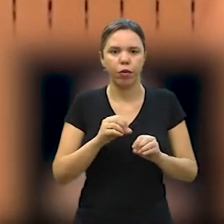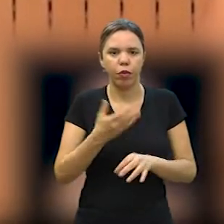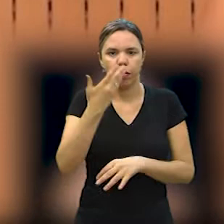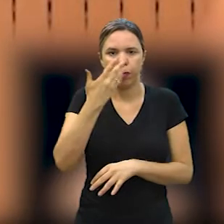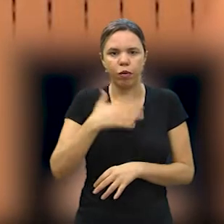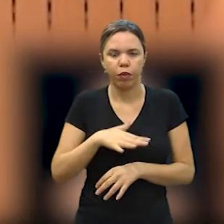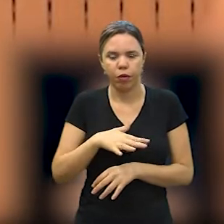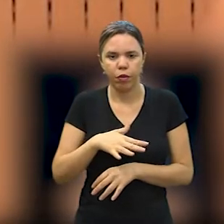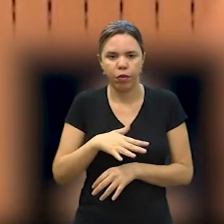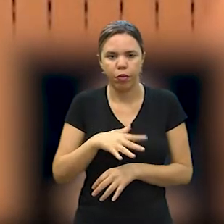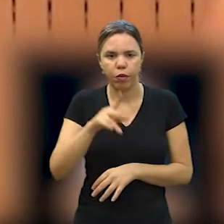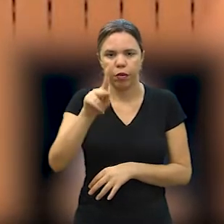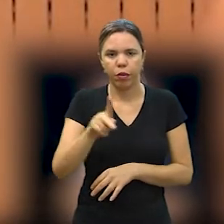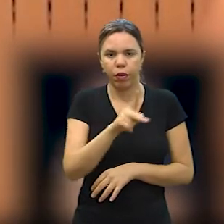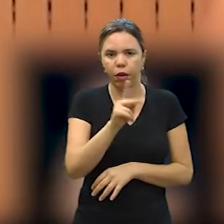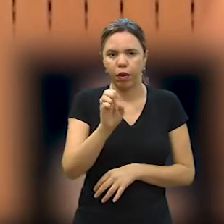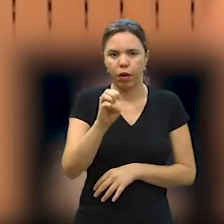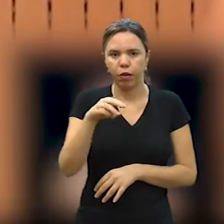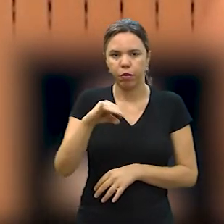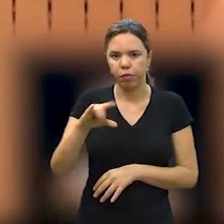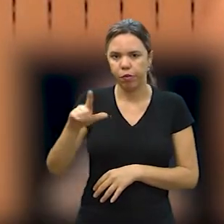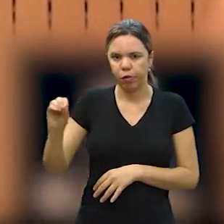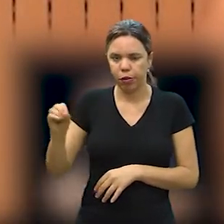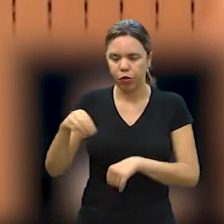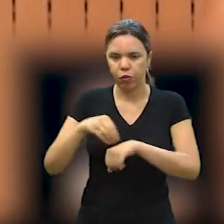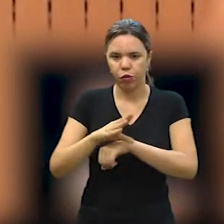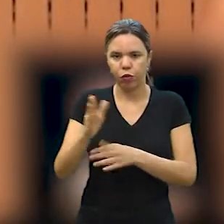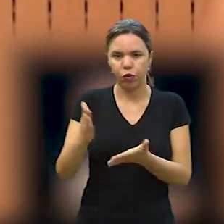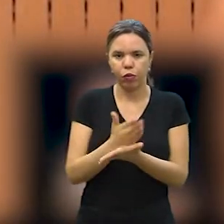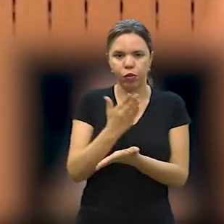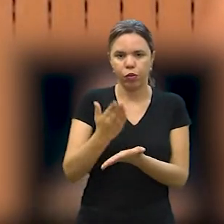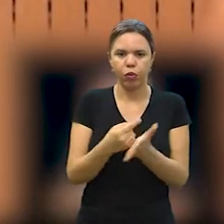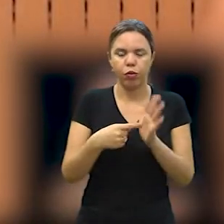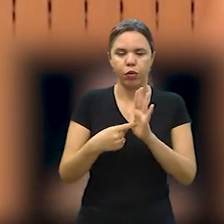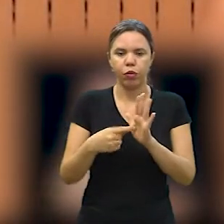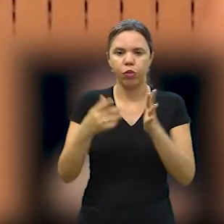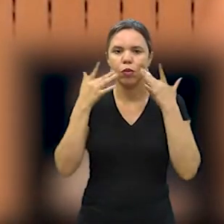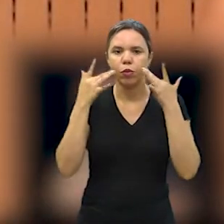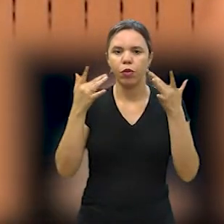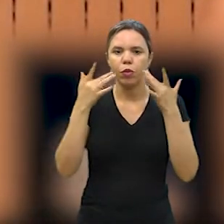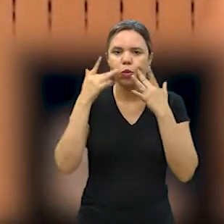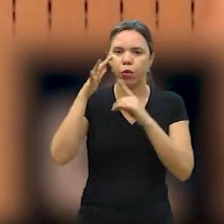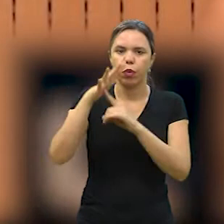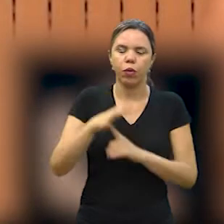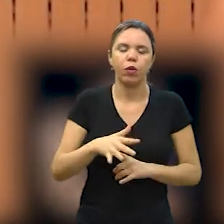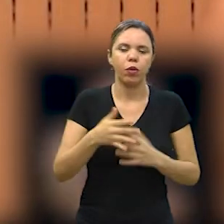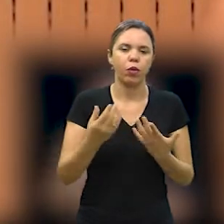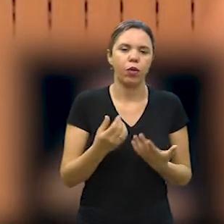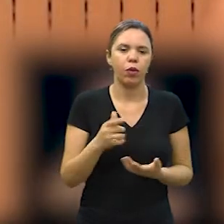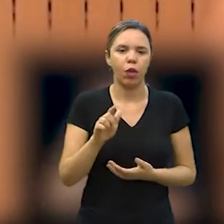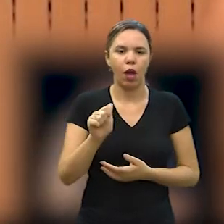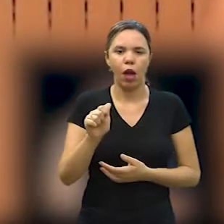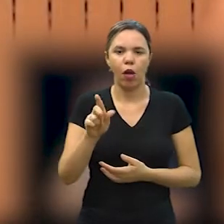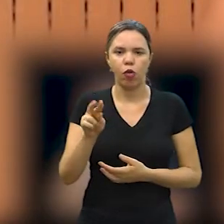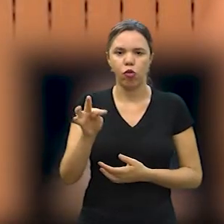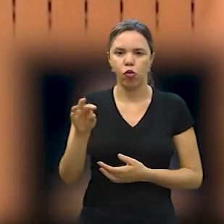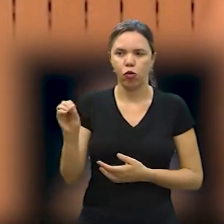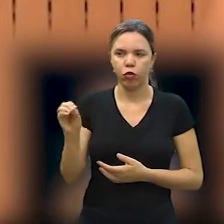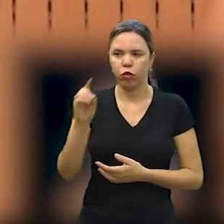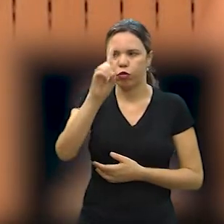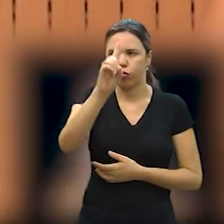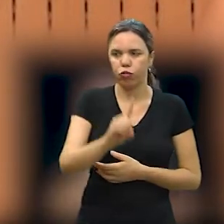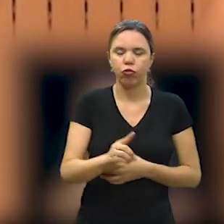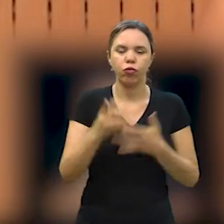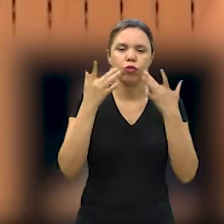de Educação Infantil Padre Emílio miotti e que trouxe o Li o Teatro do Oprimido de Augusto Boal